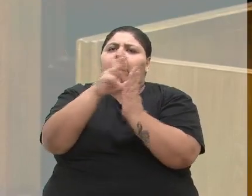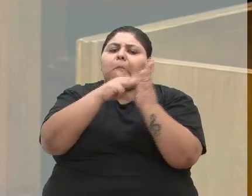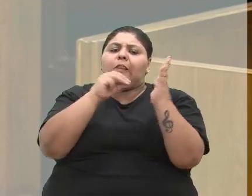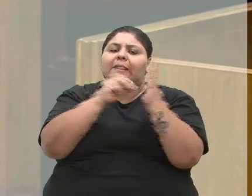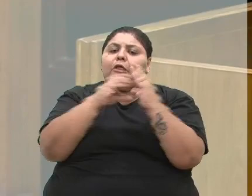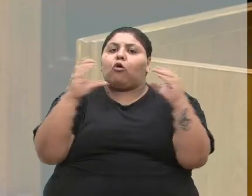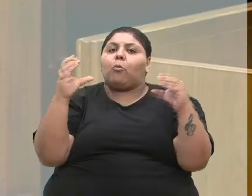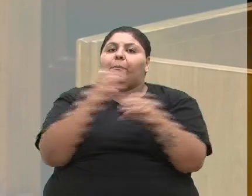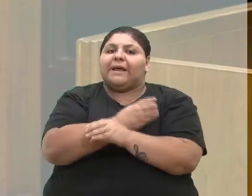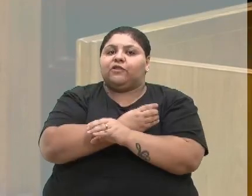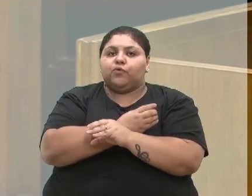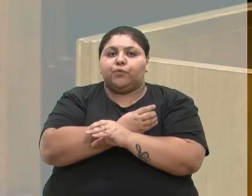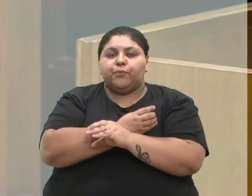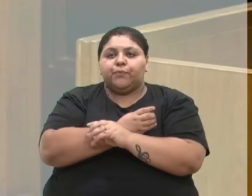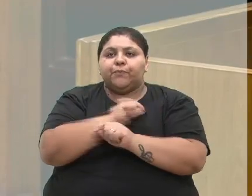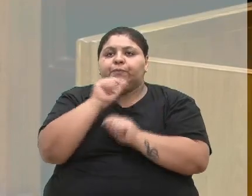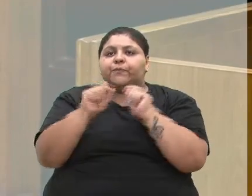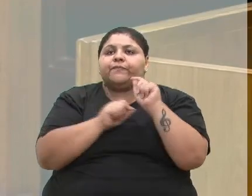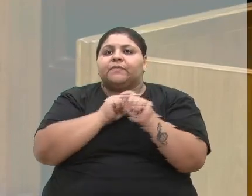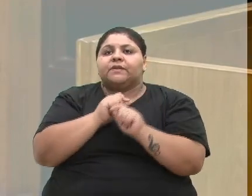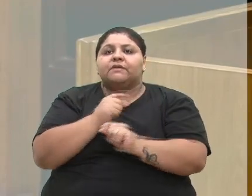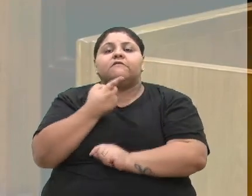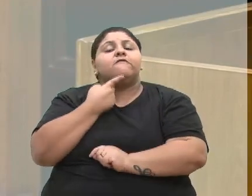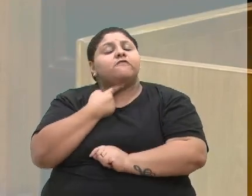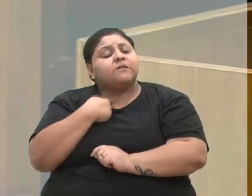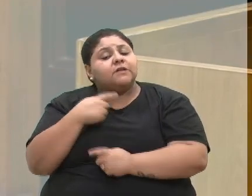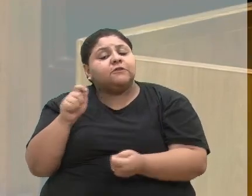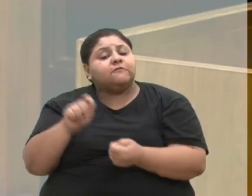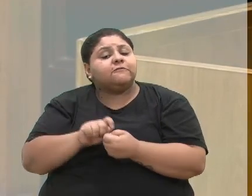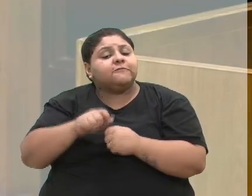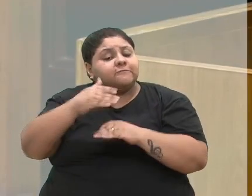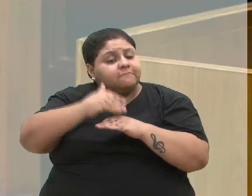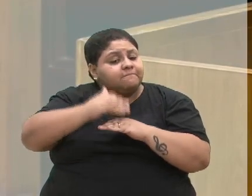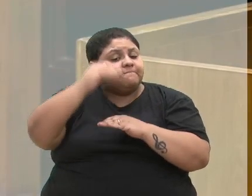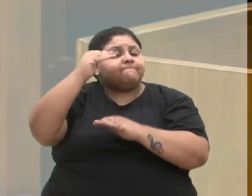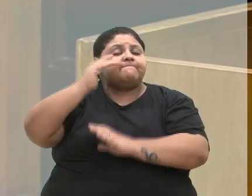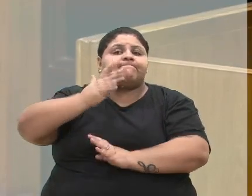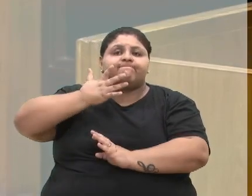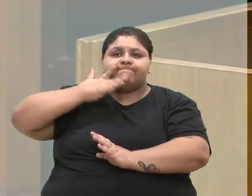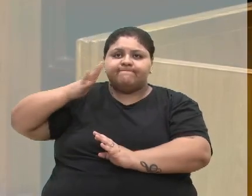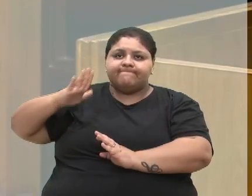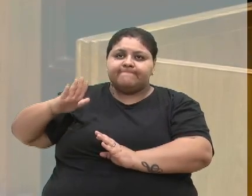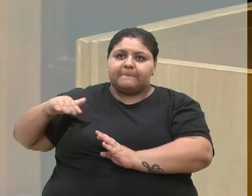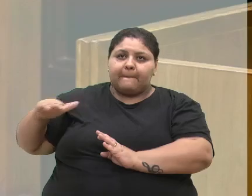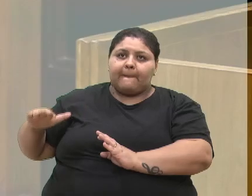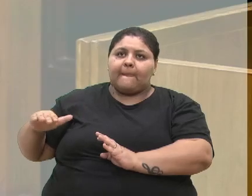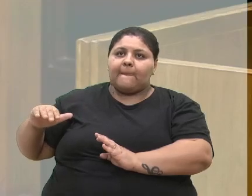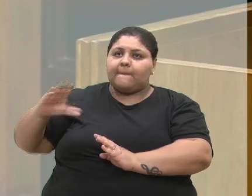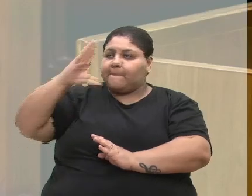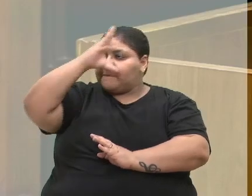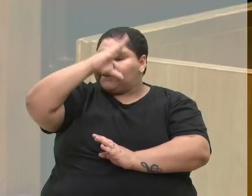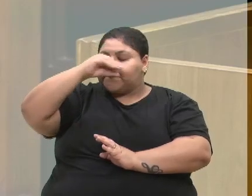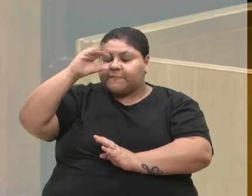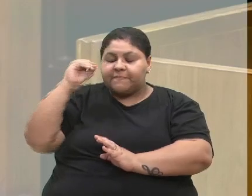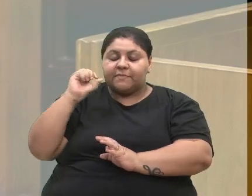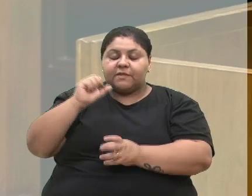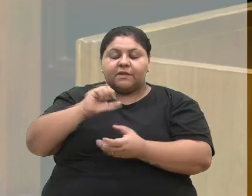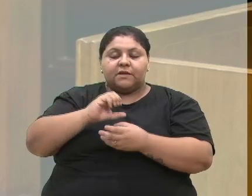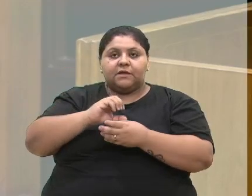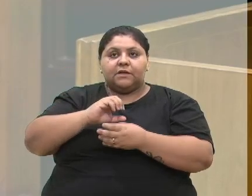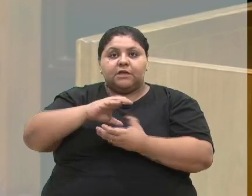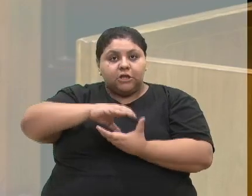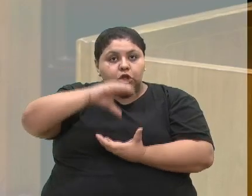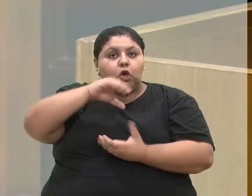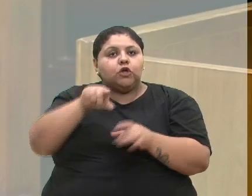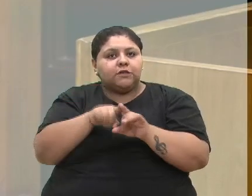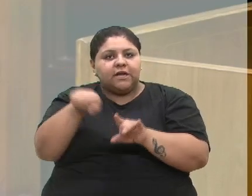completo? Quem aqui tem vontade de fazer mais pelas nossas crianças, pelos nossos adolescentes, pelos nossos idosos?